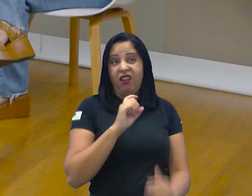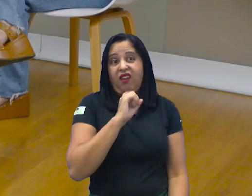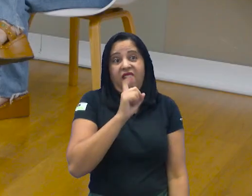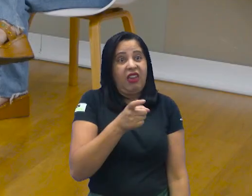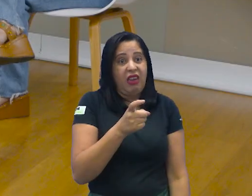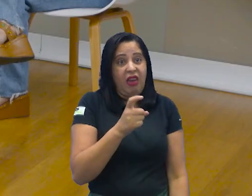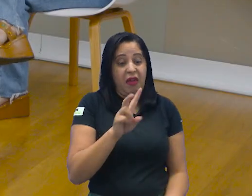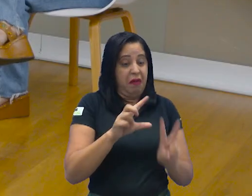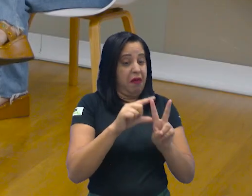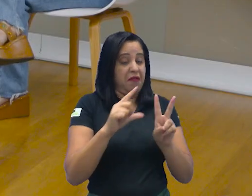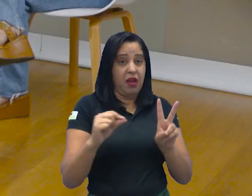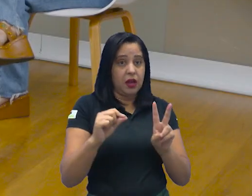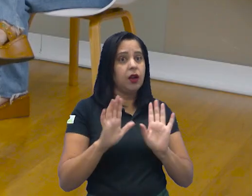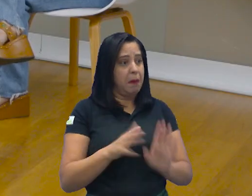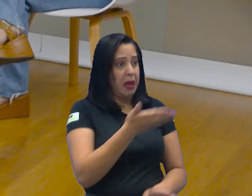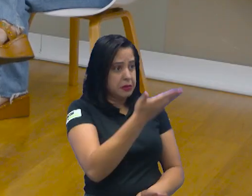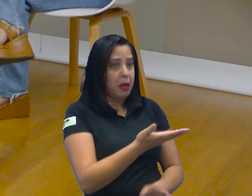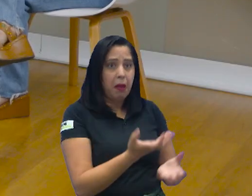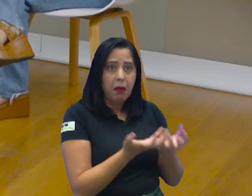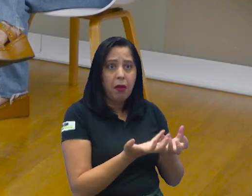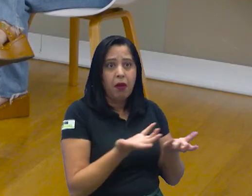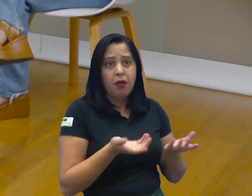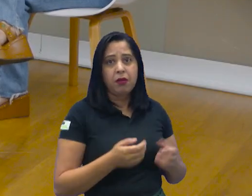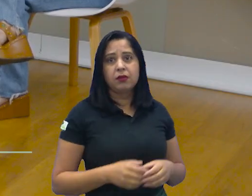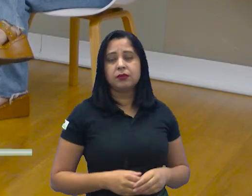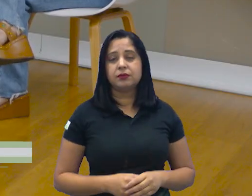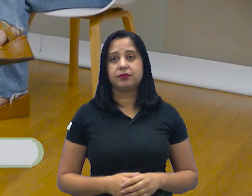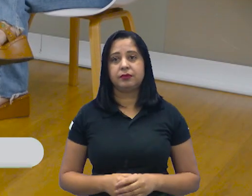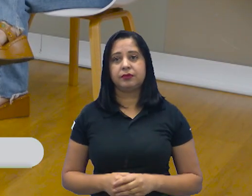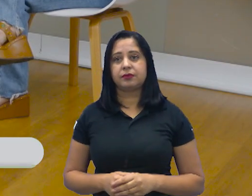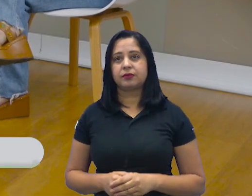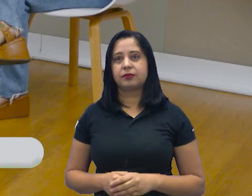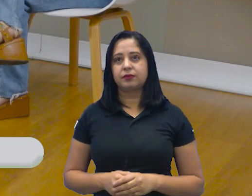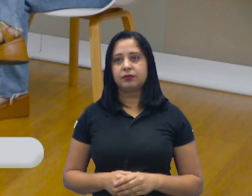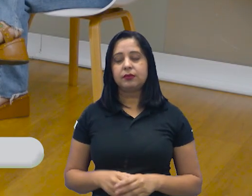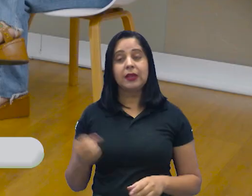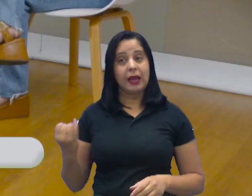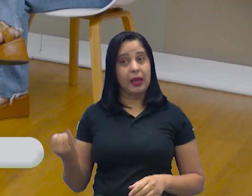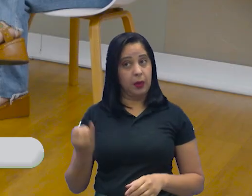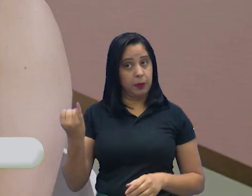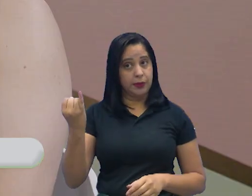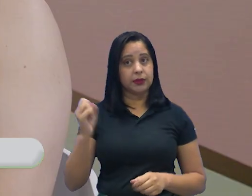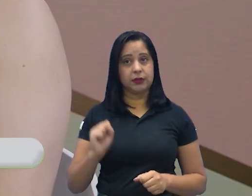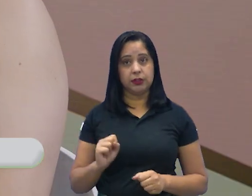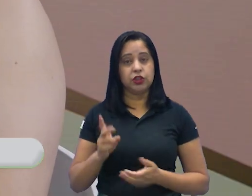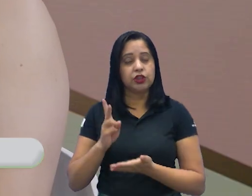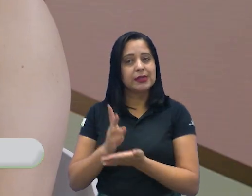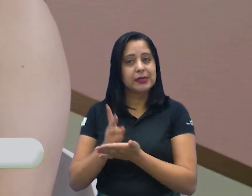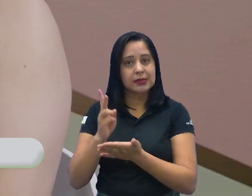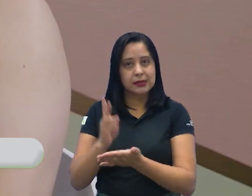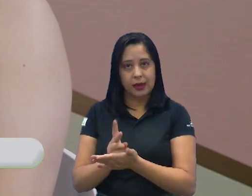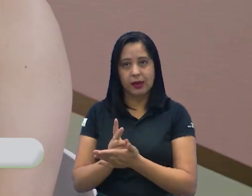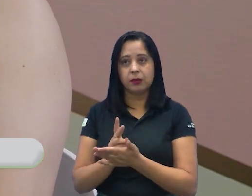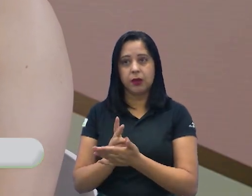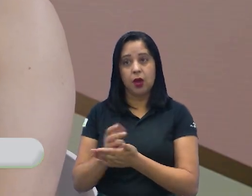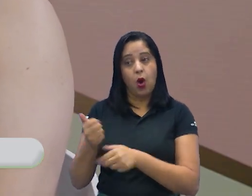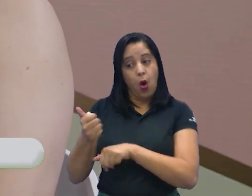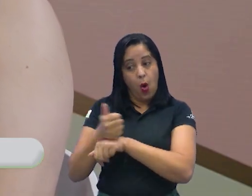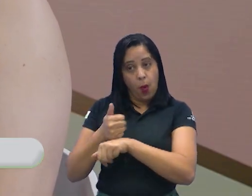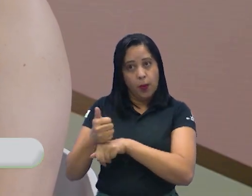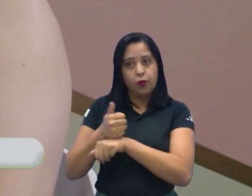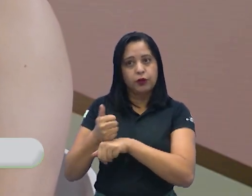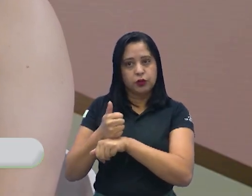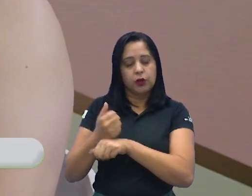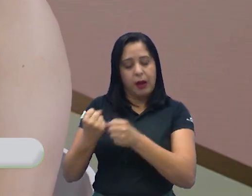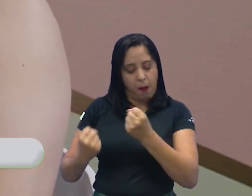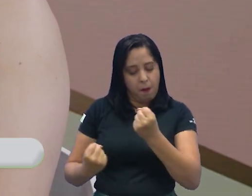seguir, ou um adulto, enfim, qualquer pessoa, né? Sim, eu acho muito importante a gente sempre ter um profissional auxiliando,